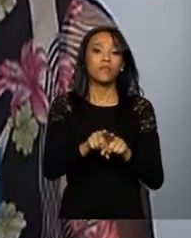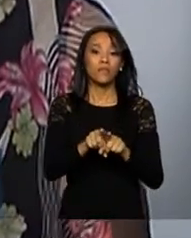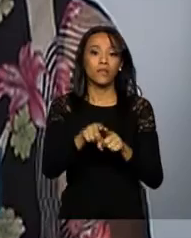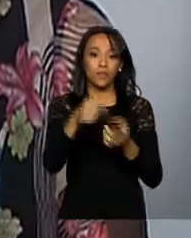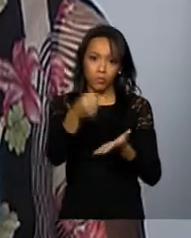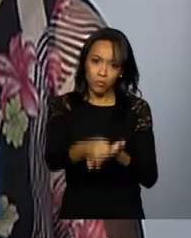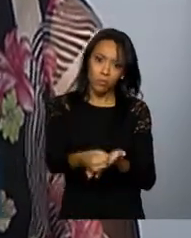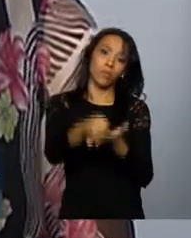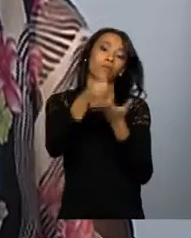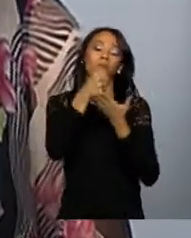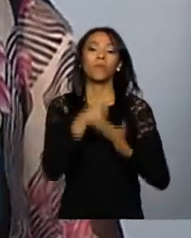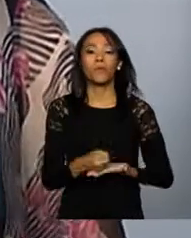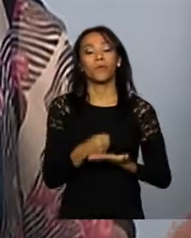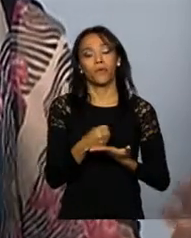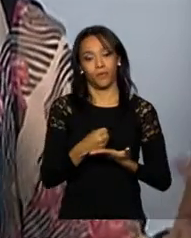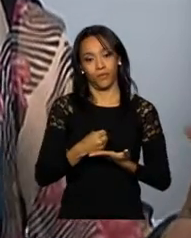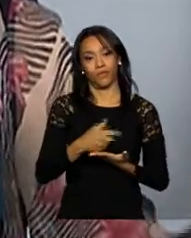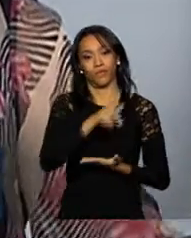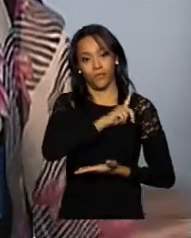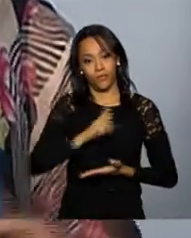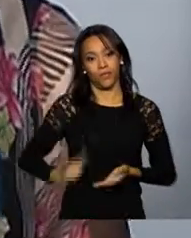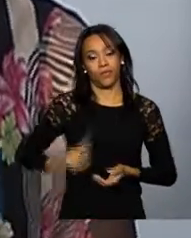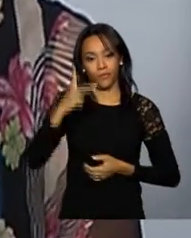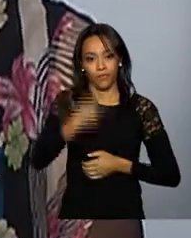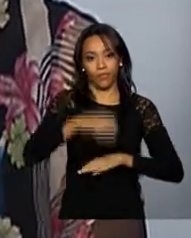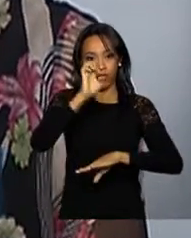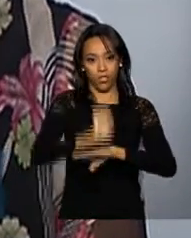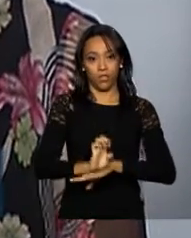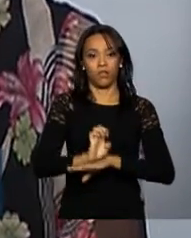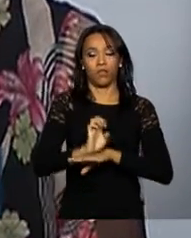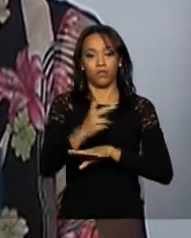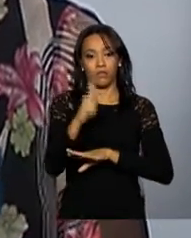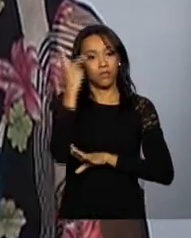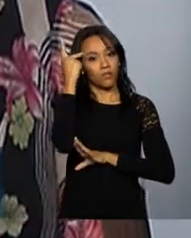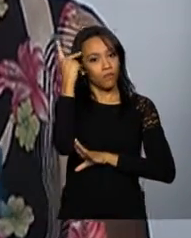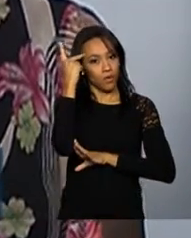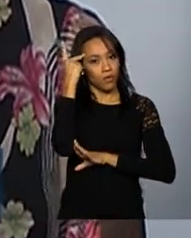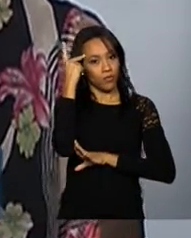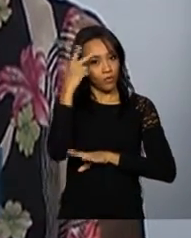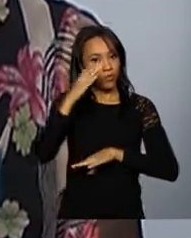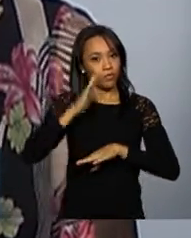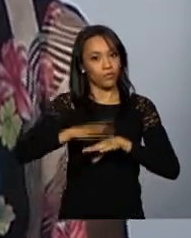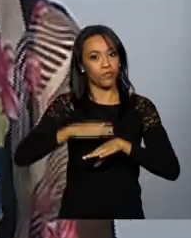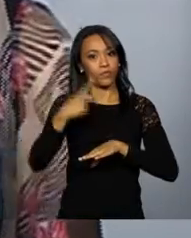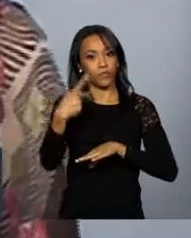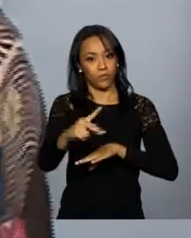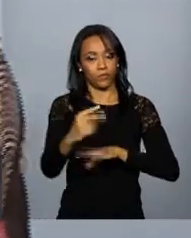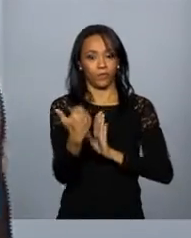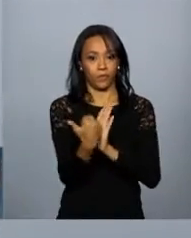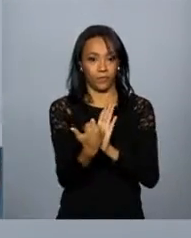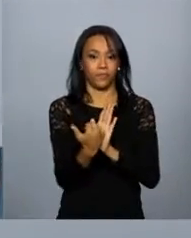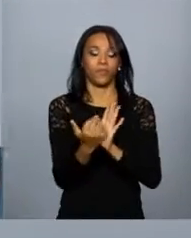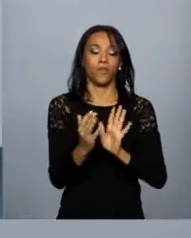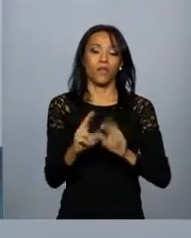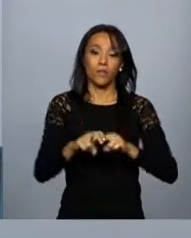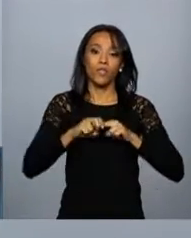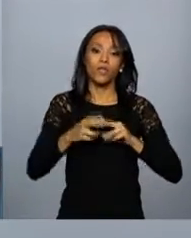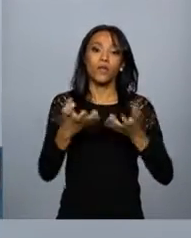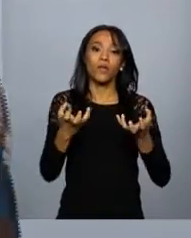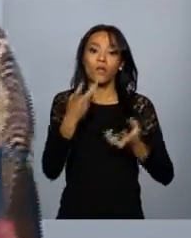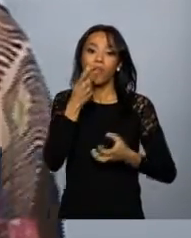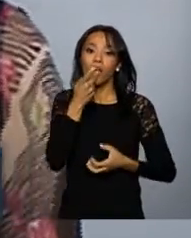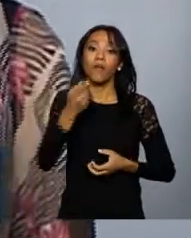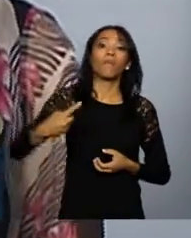pelo governo de São Paulo através do Casa Paulista. Por isso, eu queria dizer para vocês,